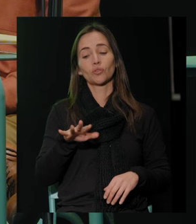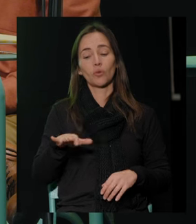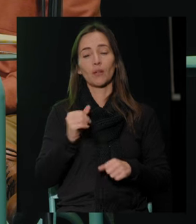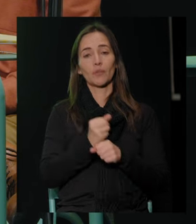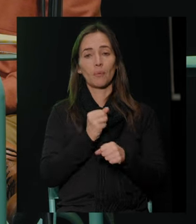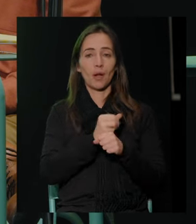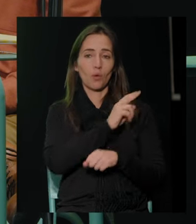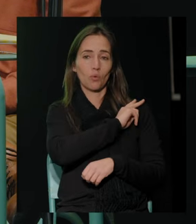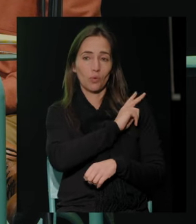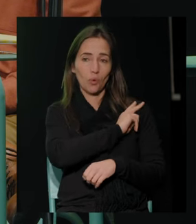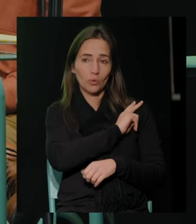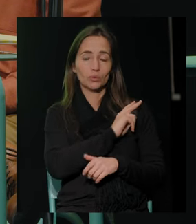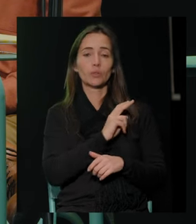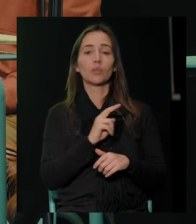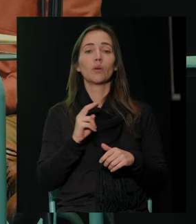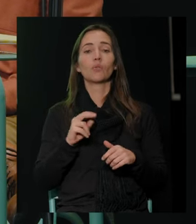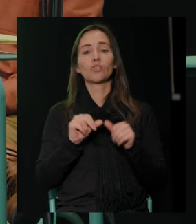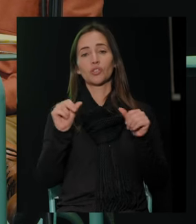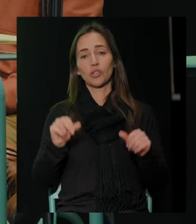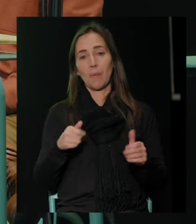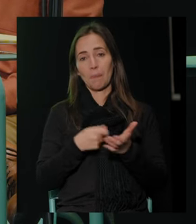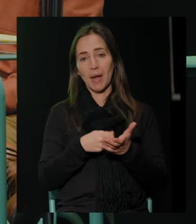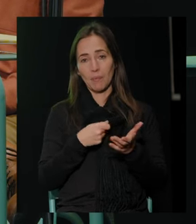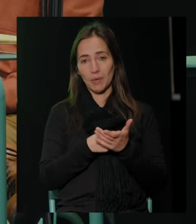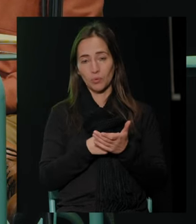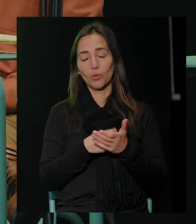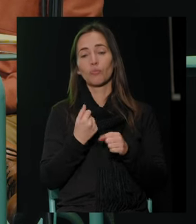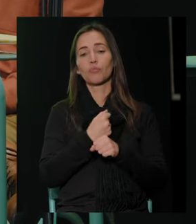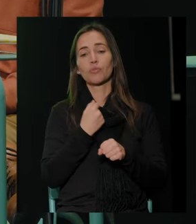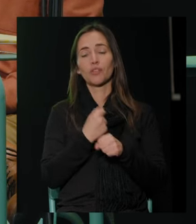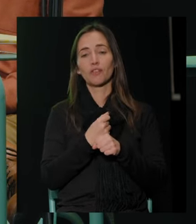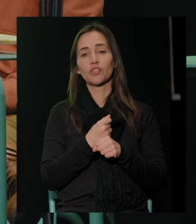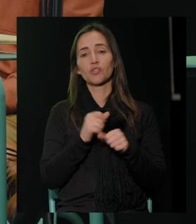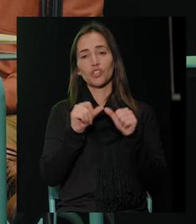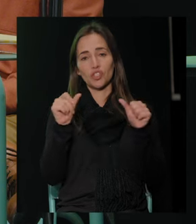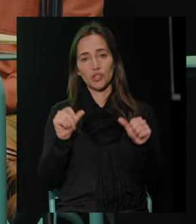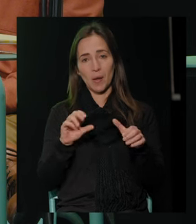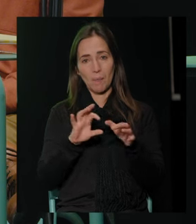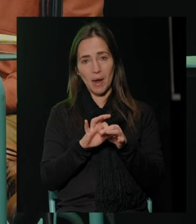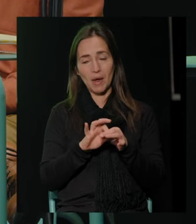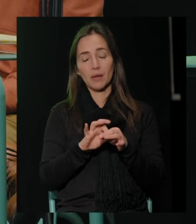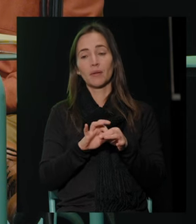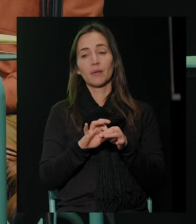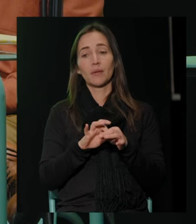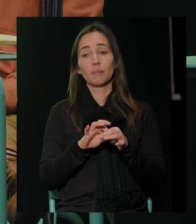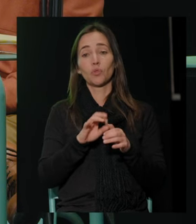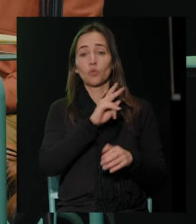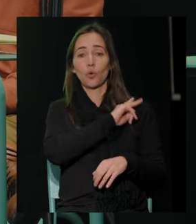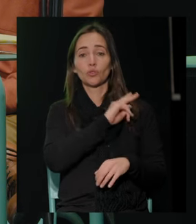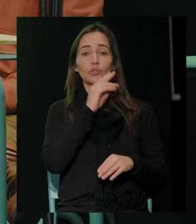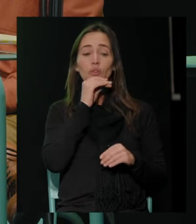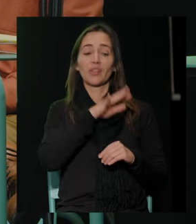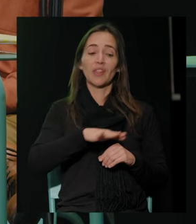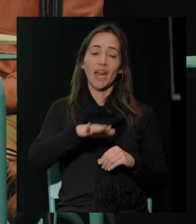com os proprietários, com o sistema de pagamentos por serviços de ecossistema, ou seja, proprietários que tenham florestas nativas,